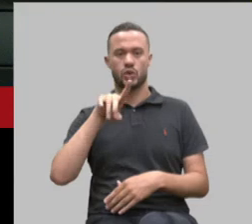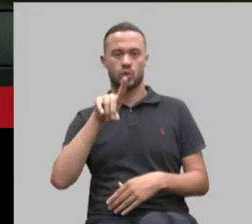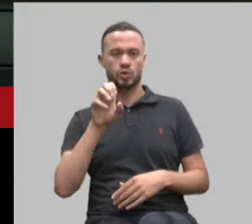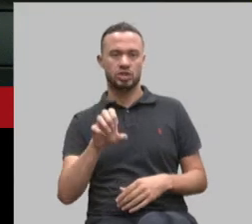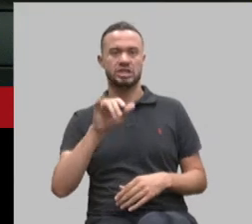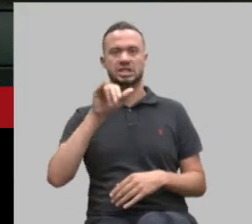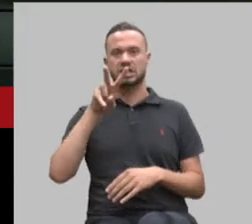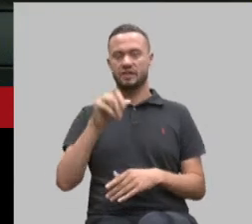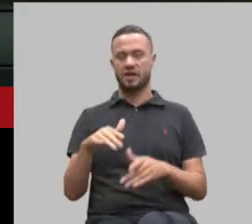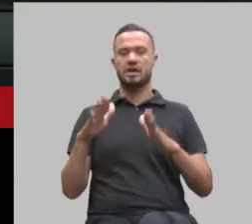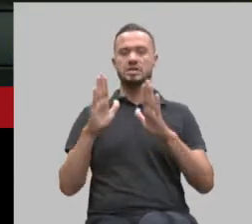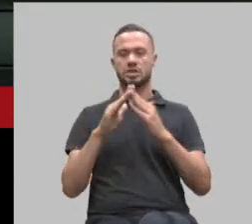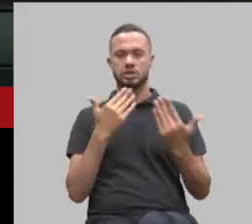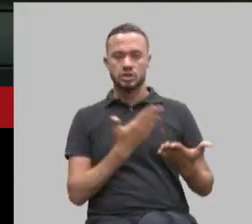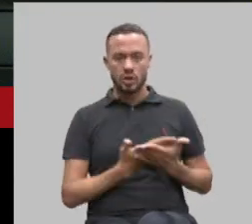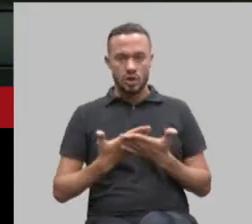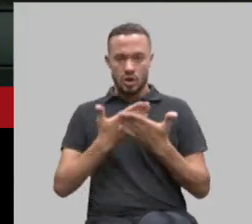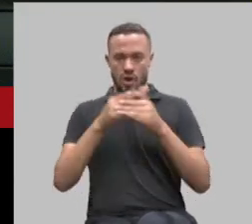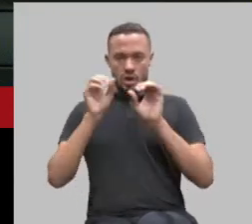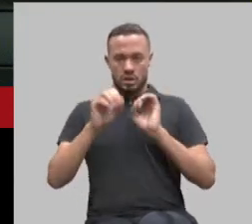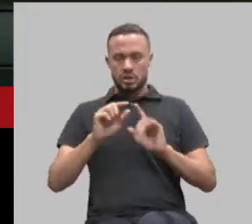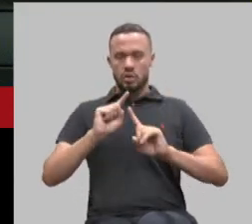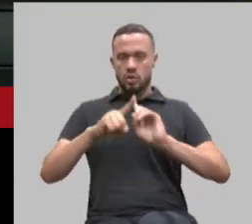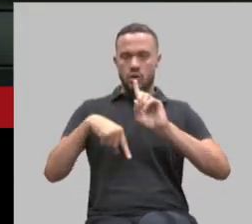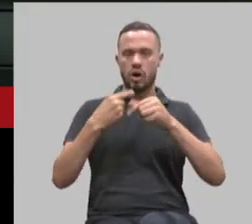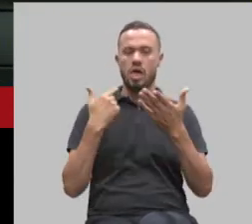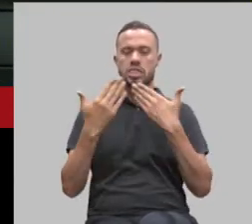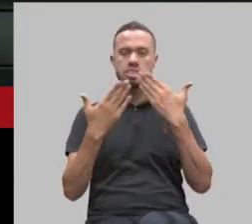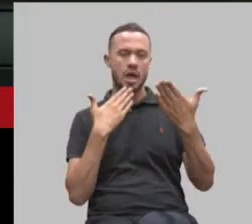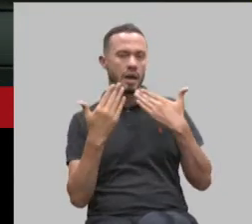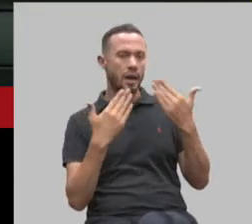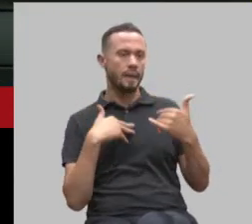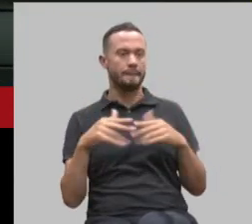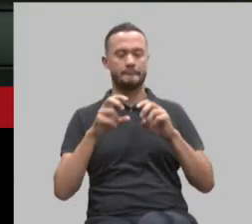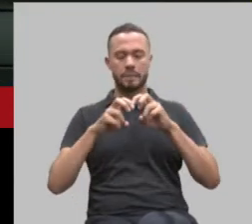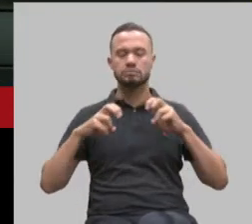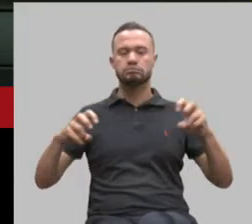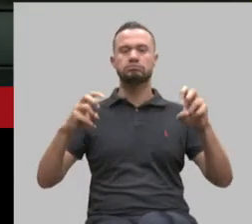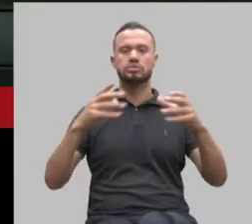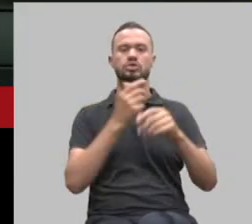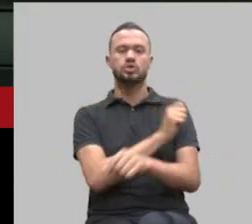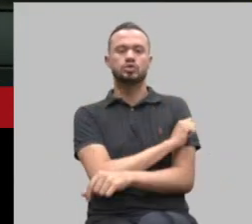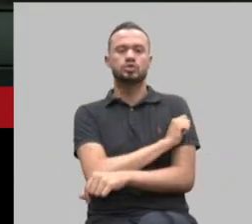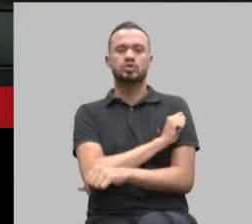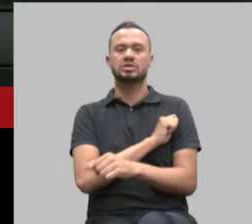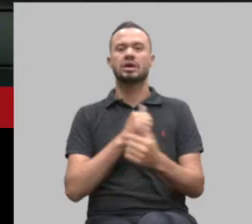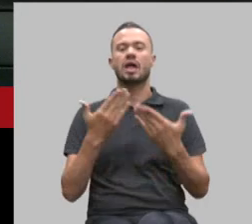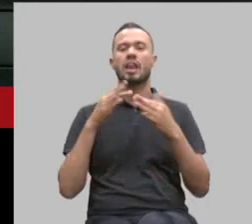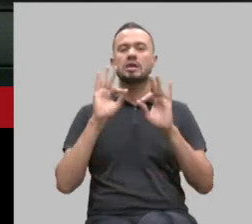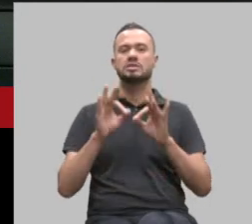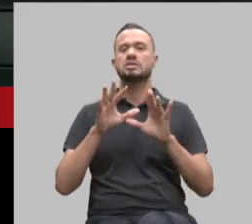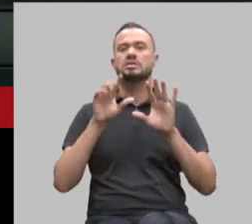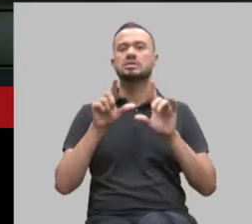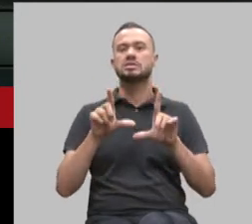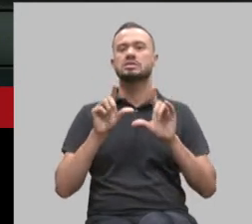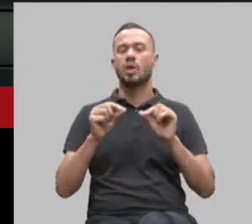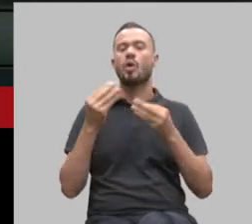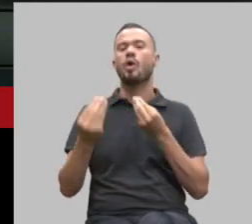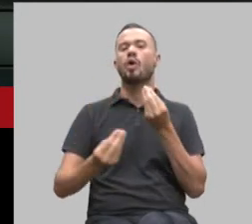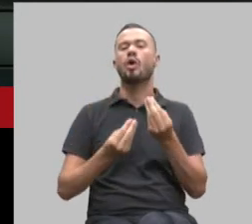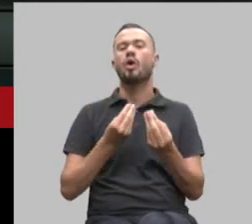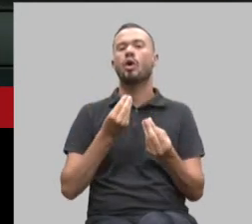do ensino para desenvolver debates entre estudantes utilizando a dialética e a retórica como forma de